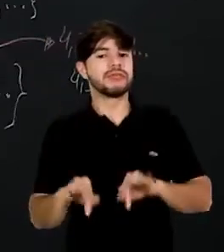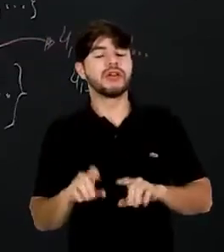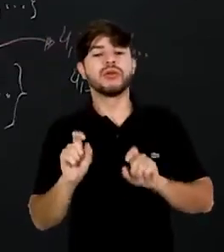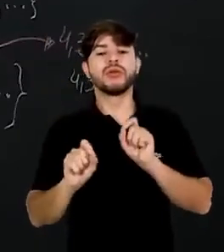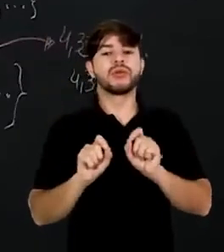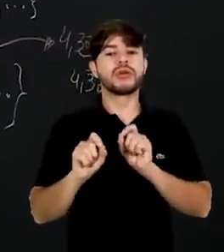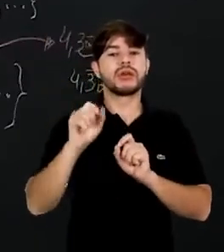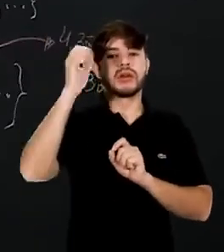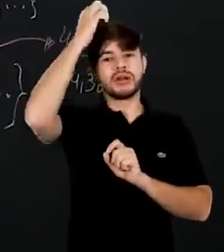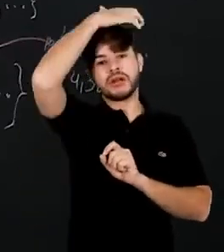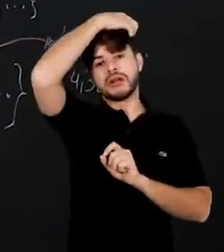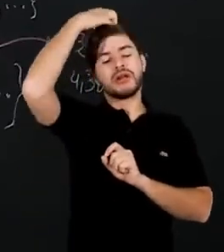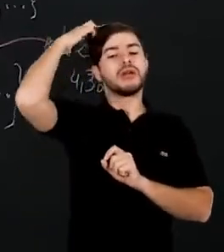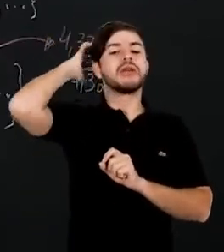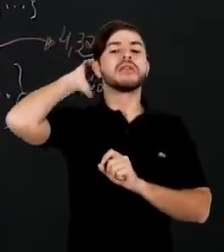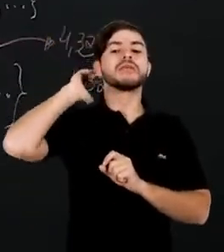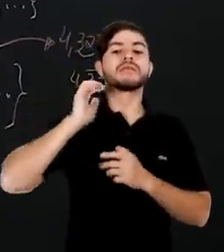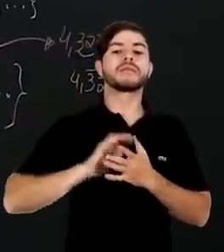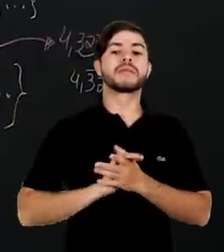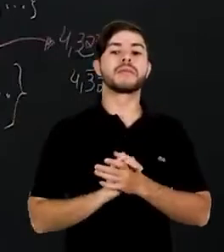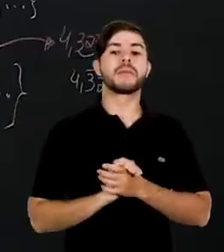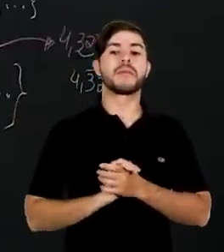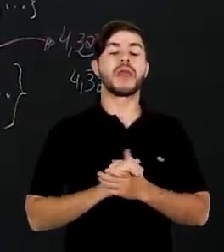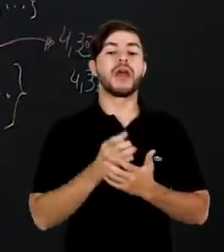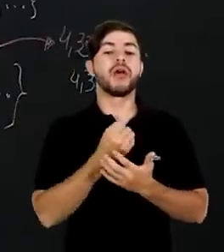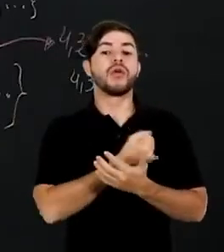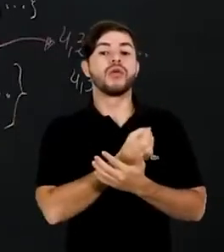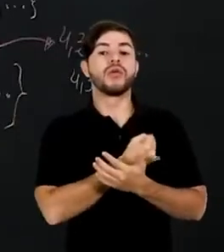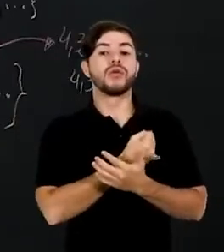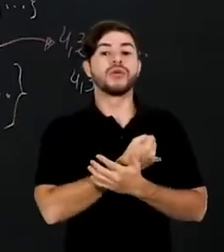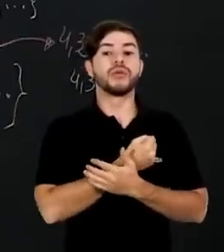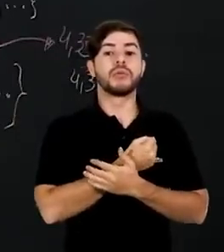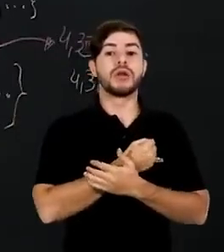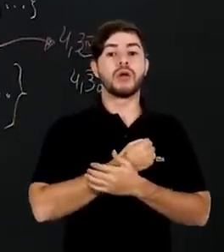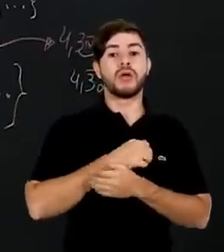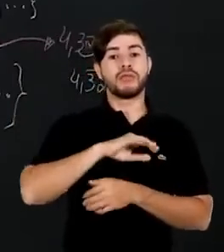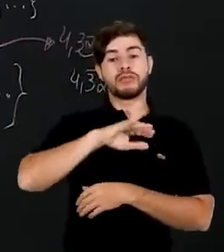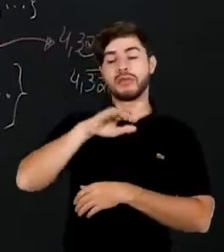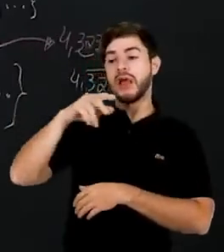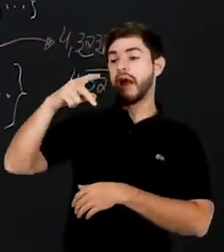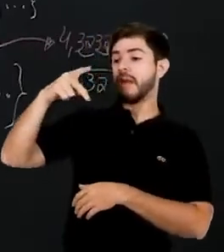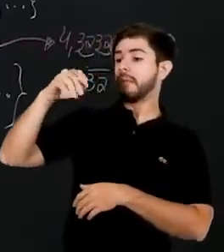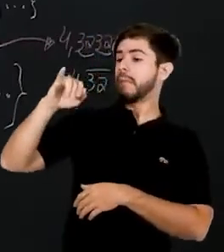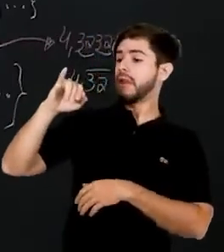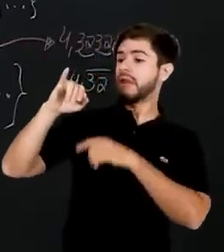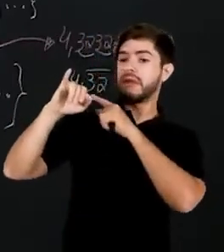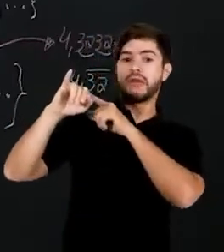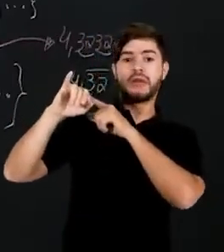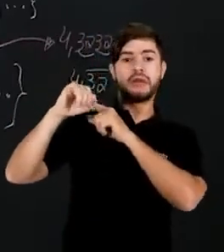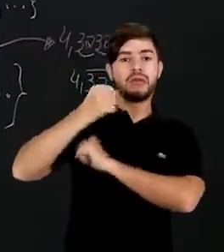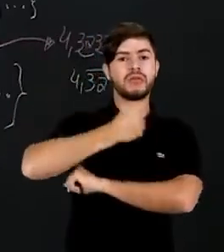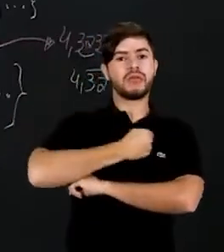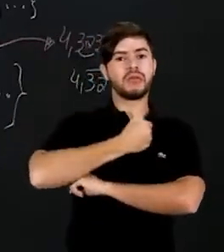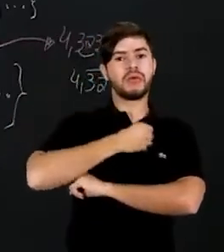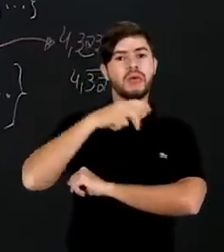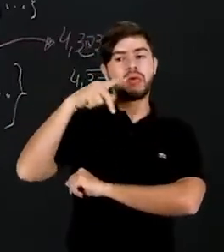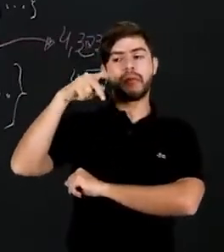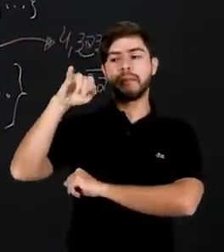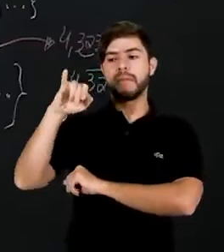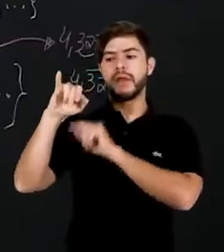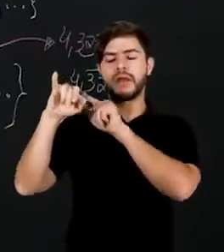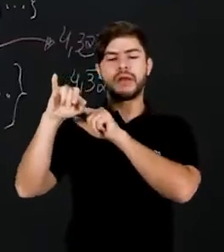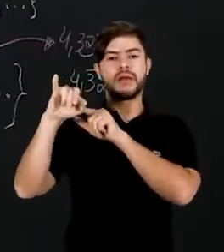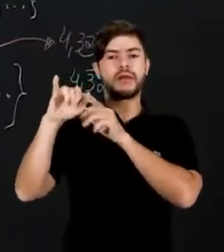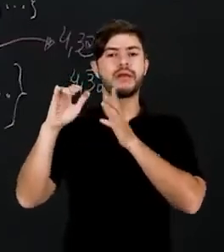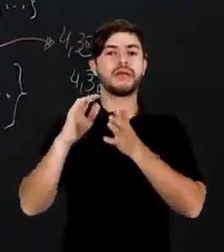outro exemplo bem clássico de número irracional é o nosso número π, tá? O número π, que ele é referente a quem? O